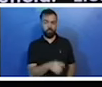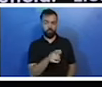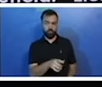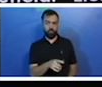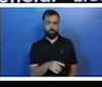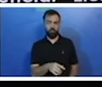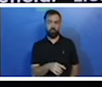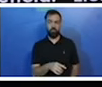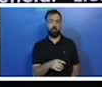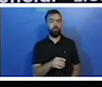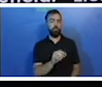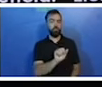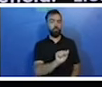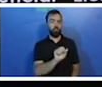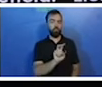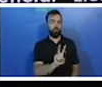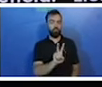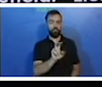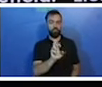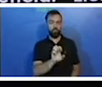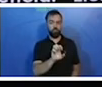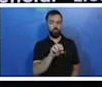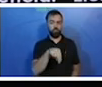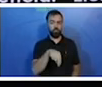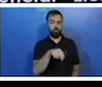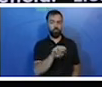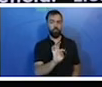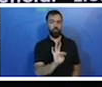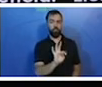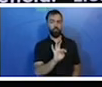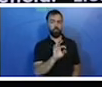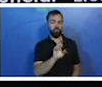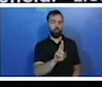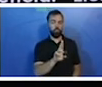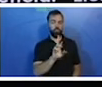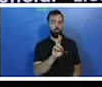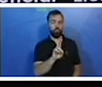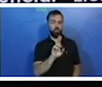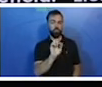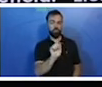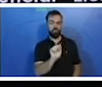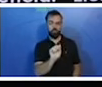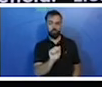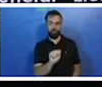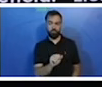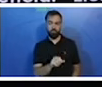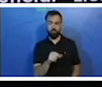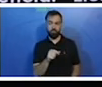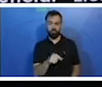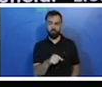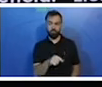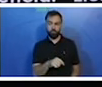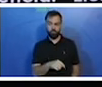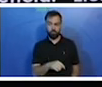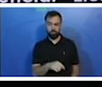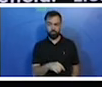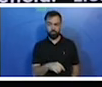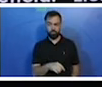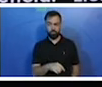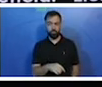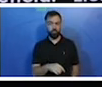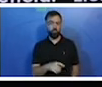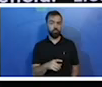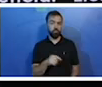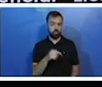aventura. Nessa modalidade, os locais para a realização dos esportes colocam a condição humana em demasiado